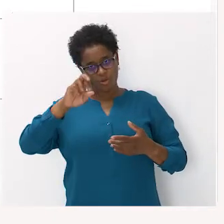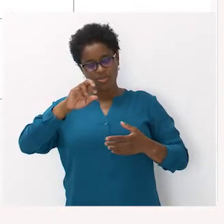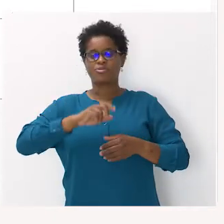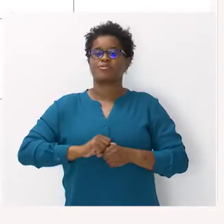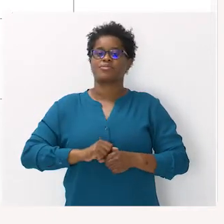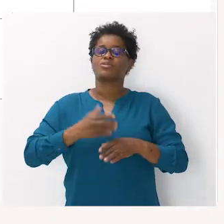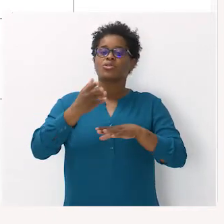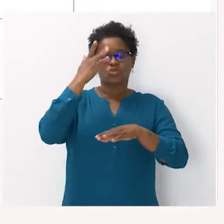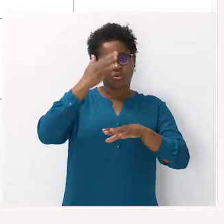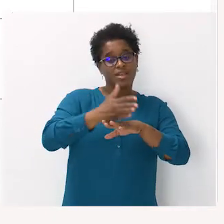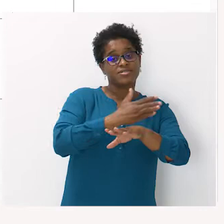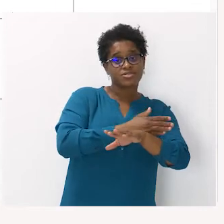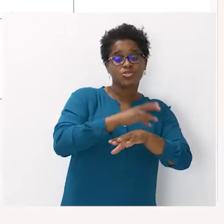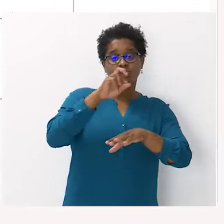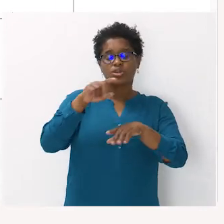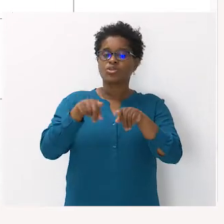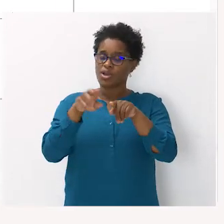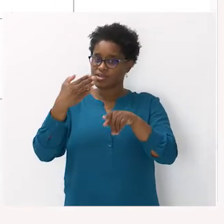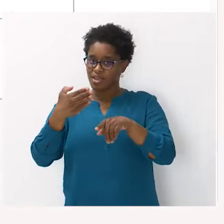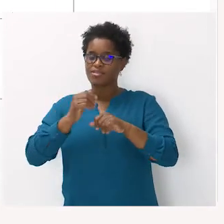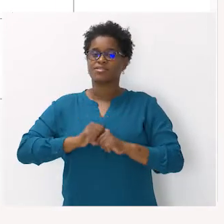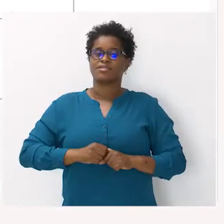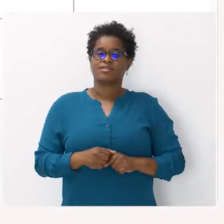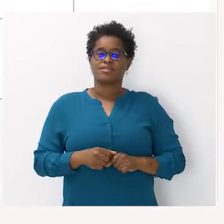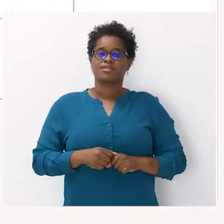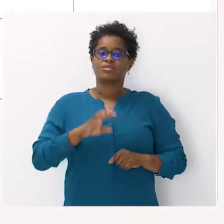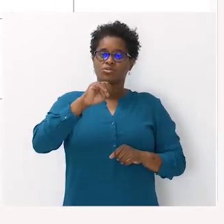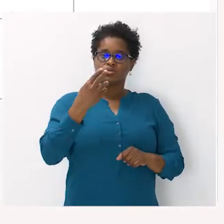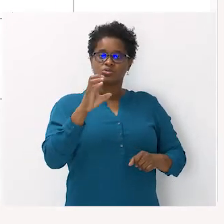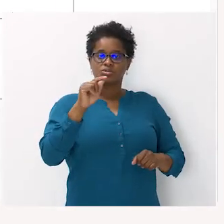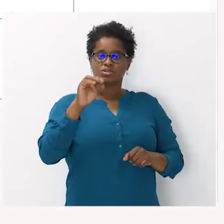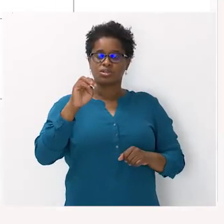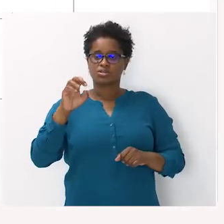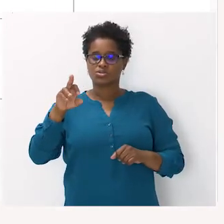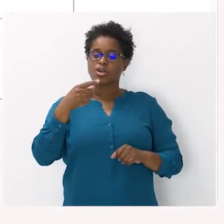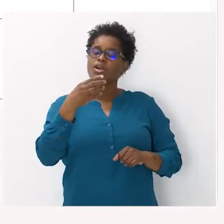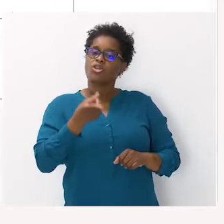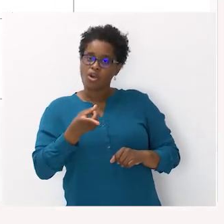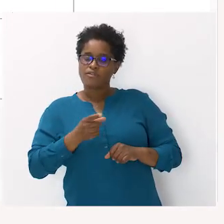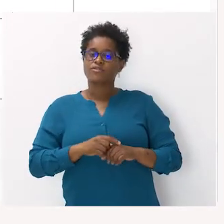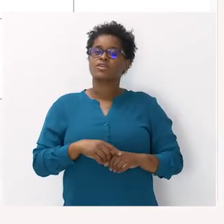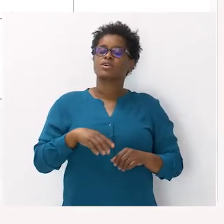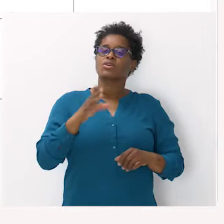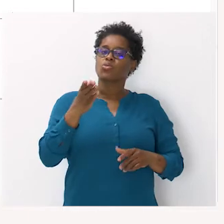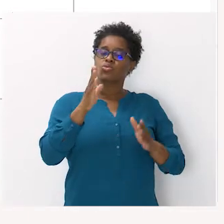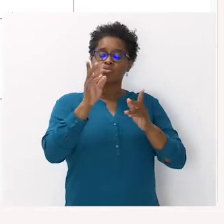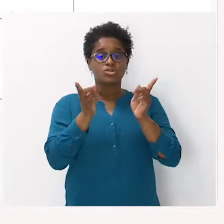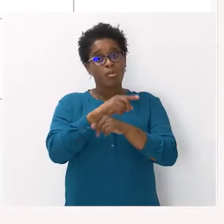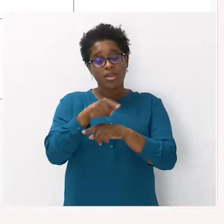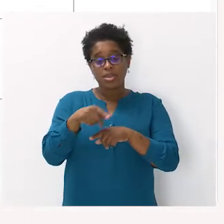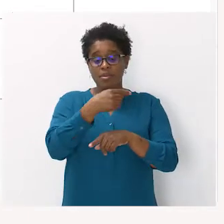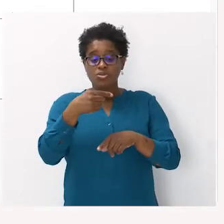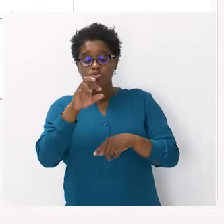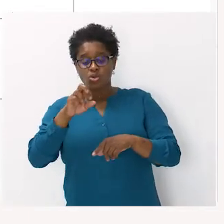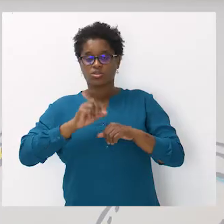8. Então, o antecessor de 8 é 7, o sucessor é 9, o simétrico é